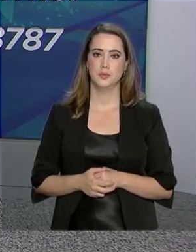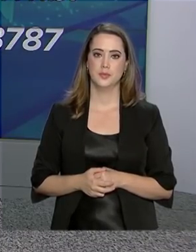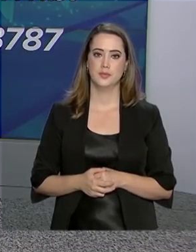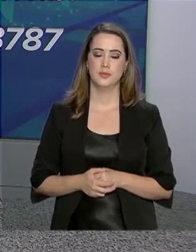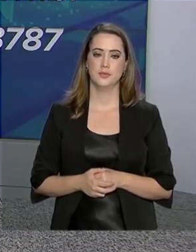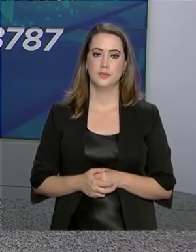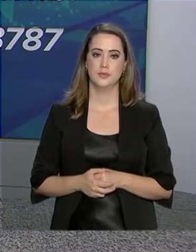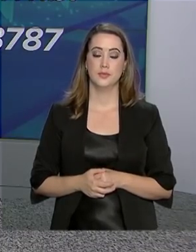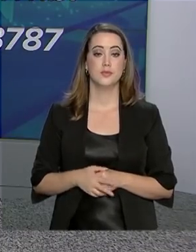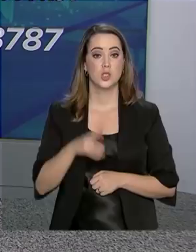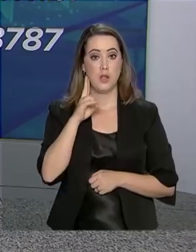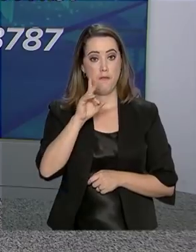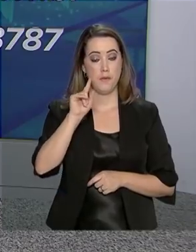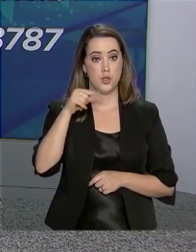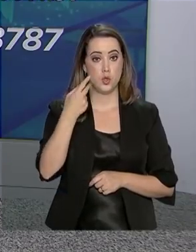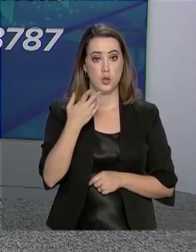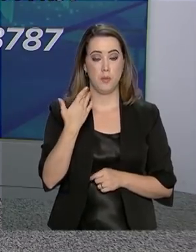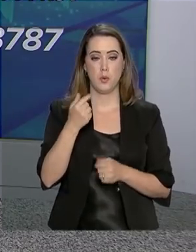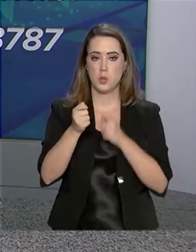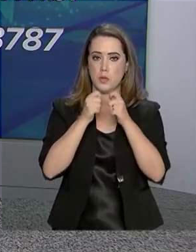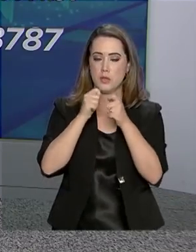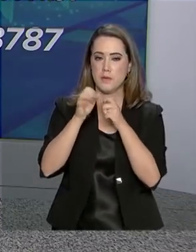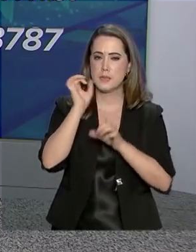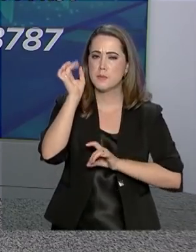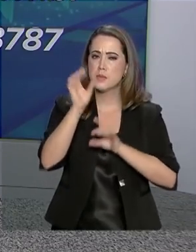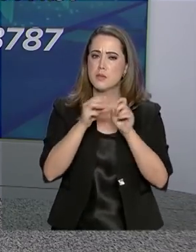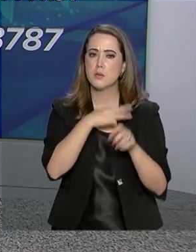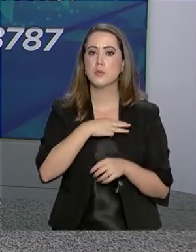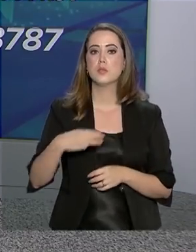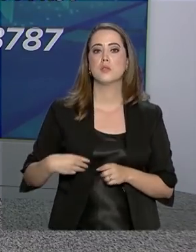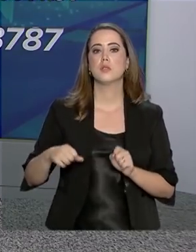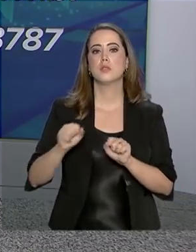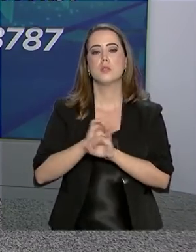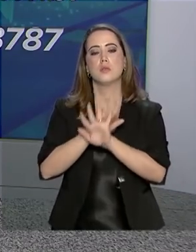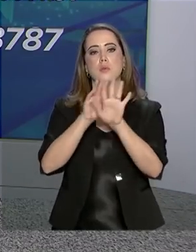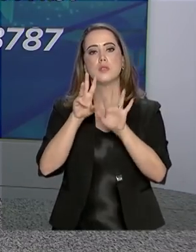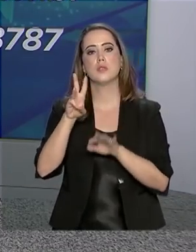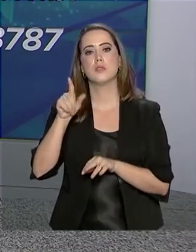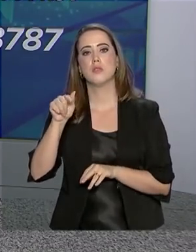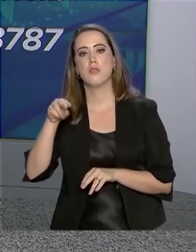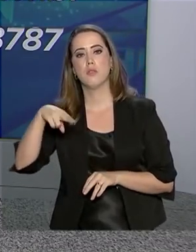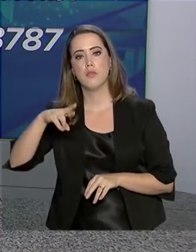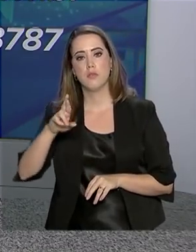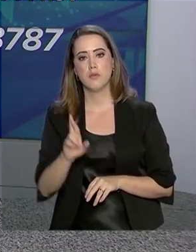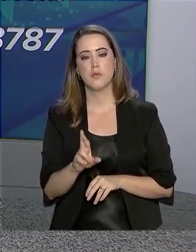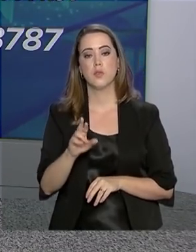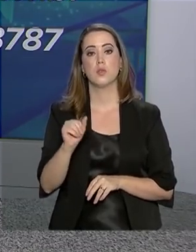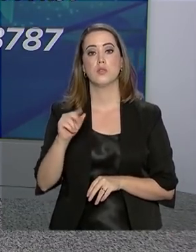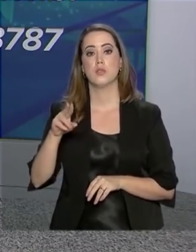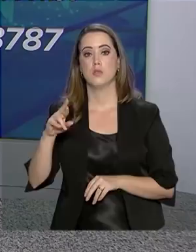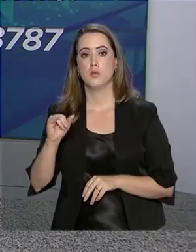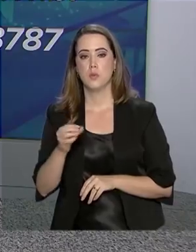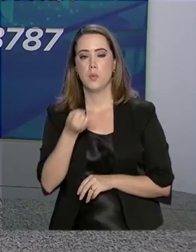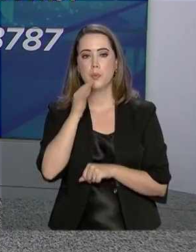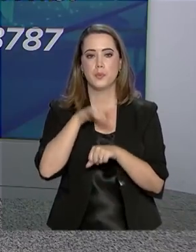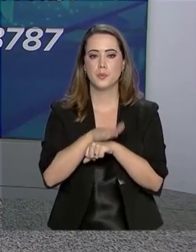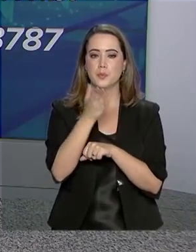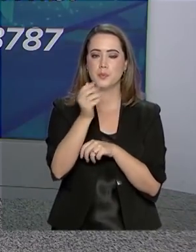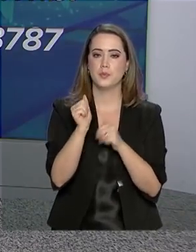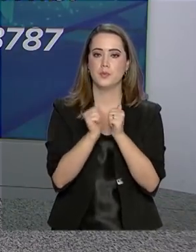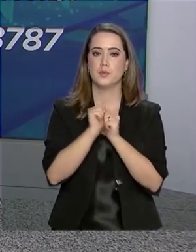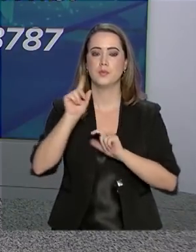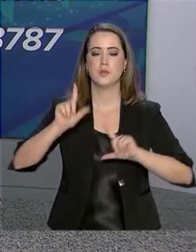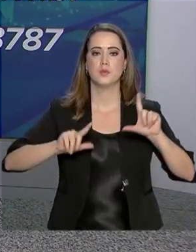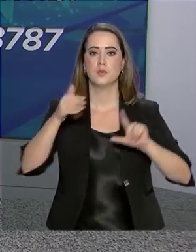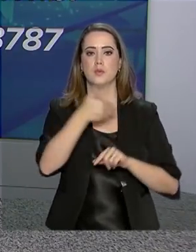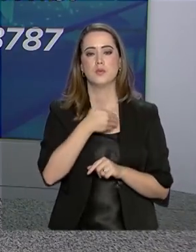8787 acompanhe agora uma entrevista exclusiva com o ministro da Transparência Wagner Rosário uma boa noite